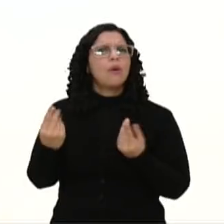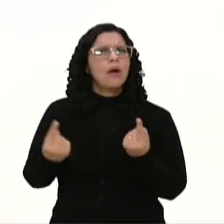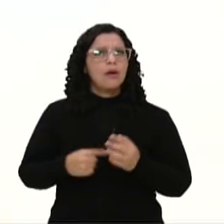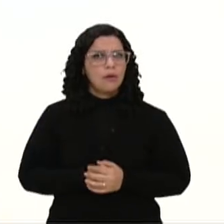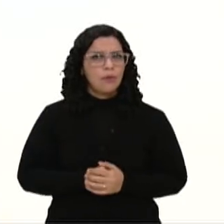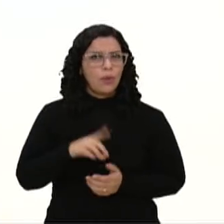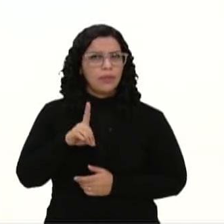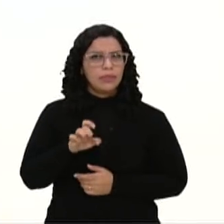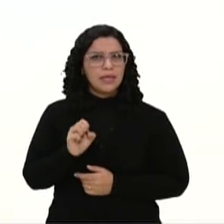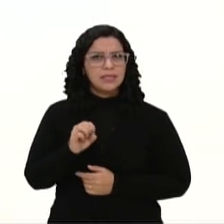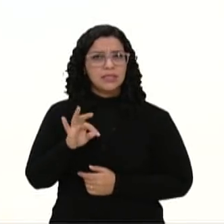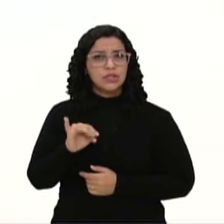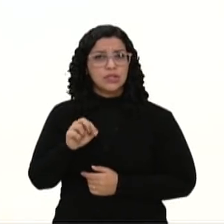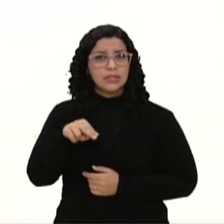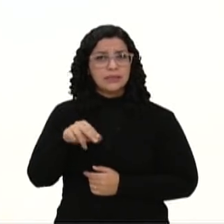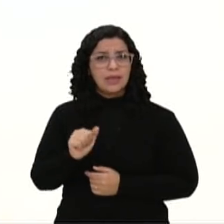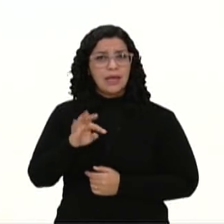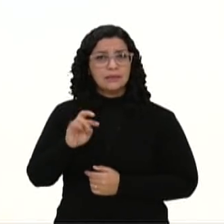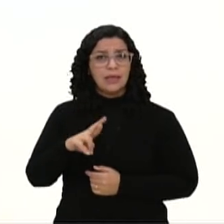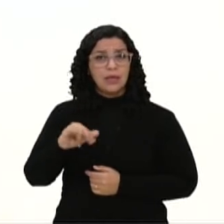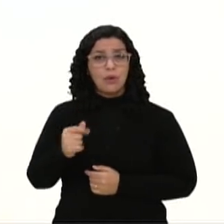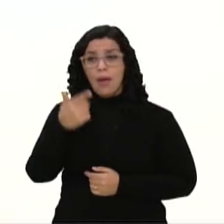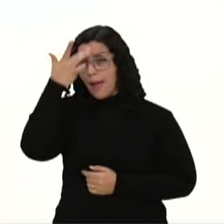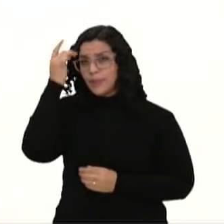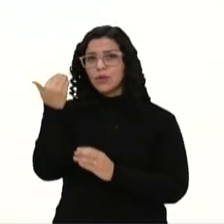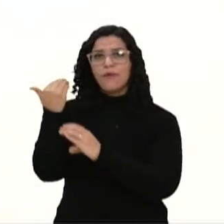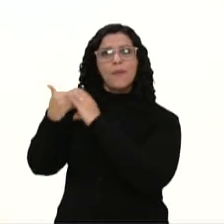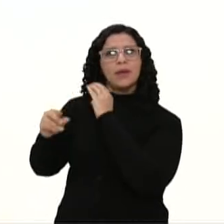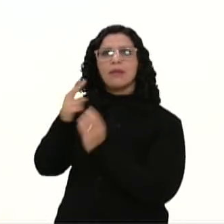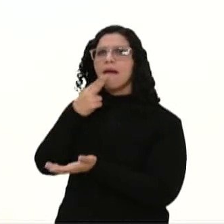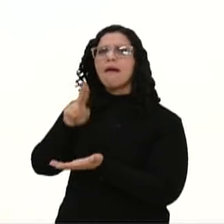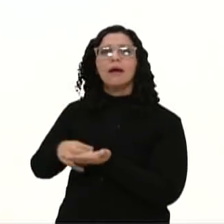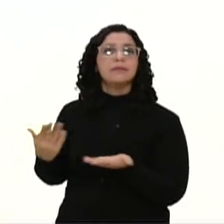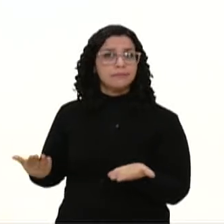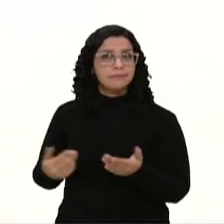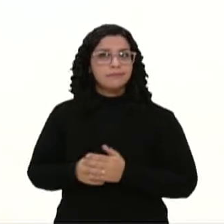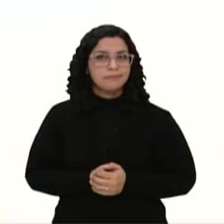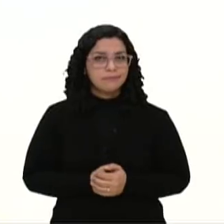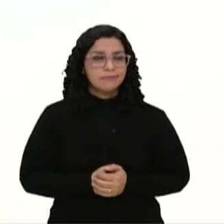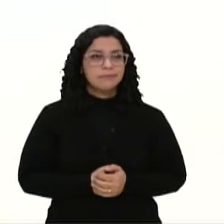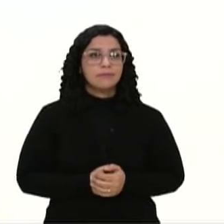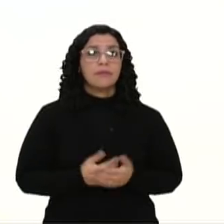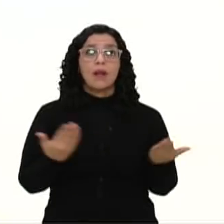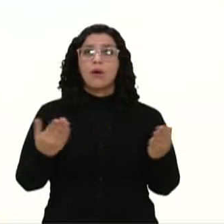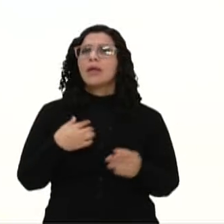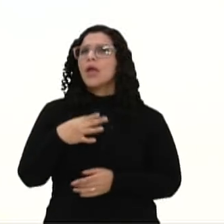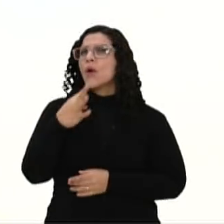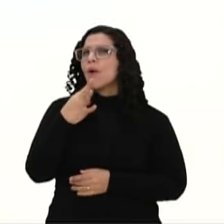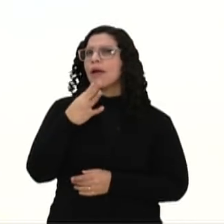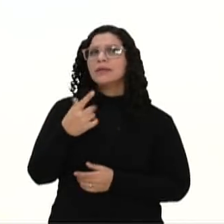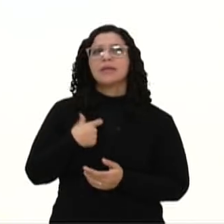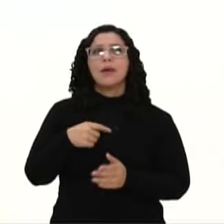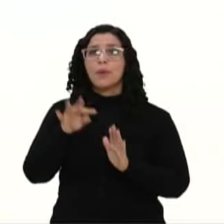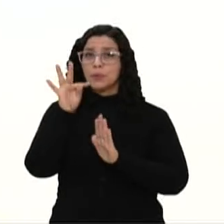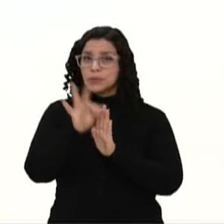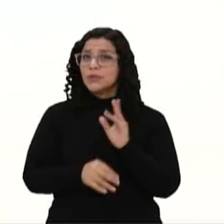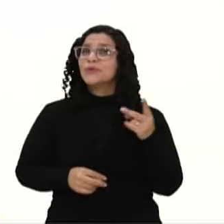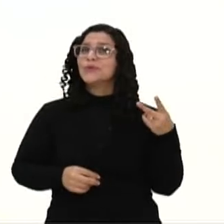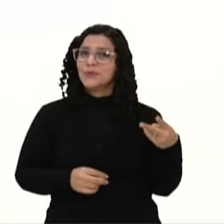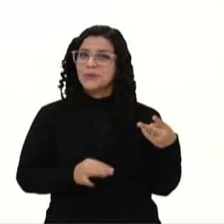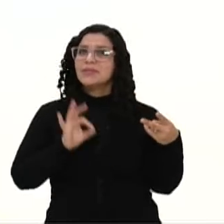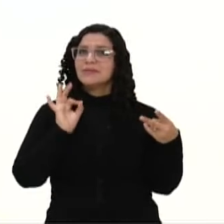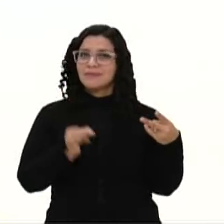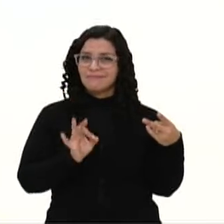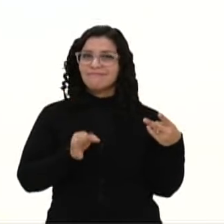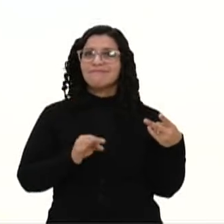para quem está sendo escrito, quem irá receber essa carta? Certo? A pessoa que é conhecida, se você pensou em 2,